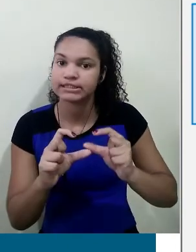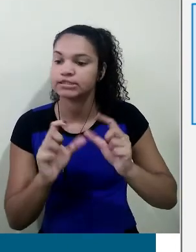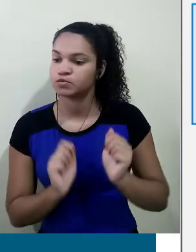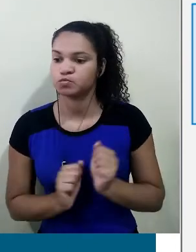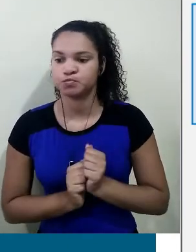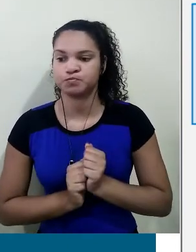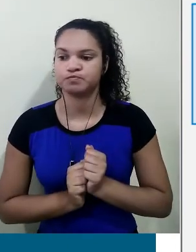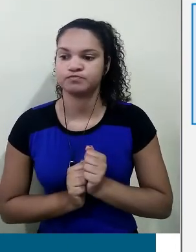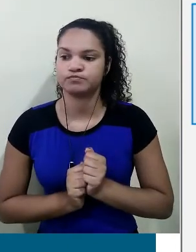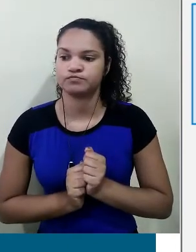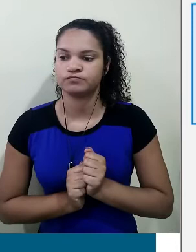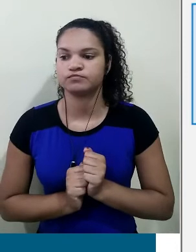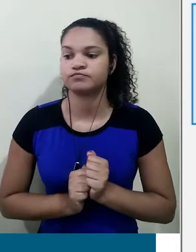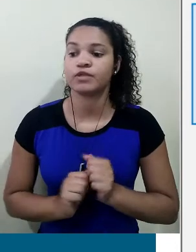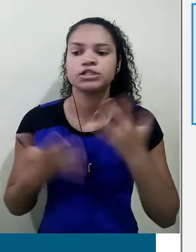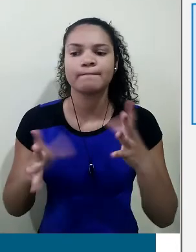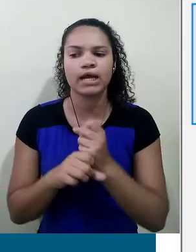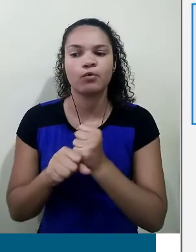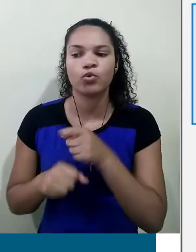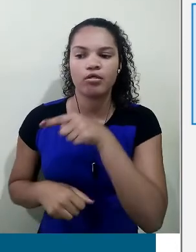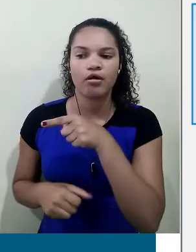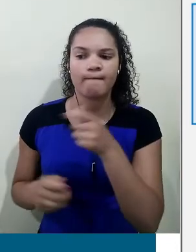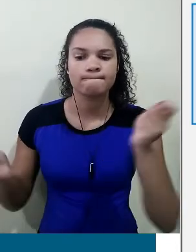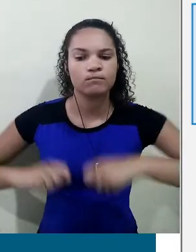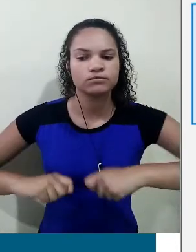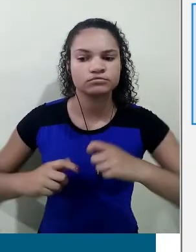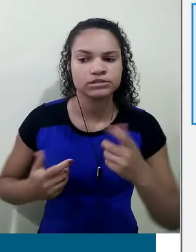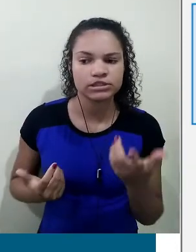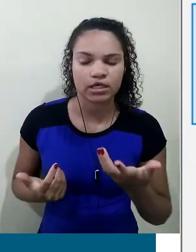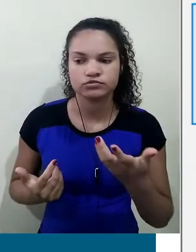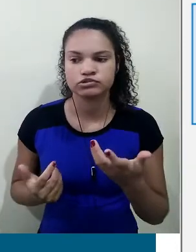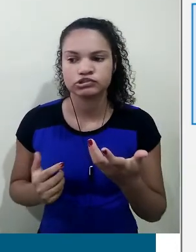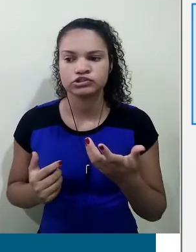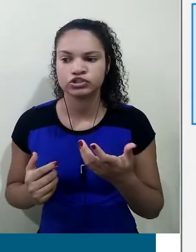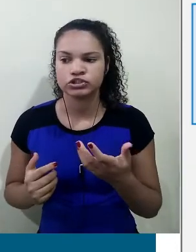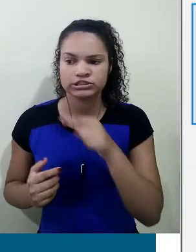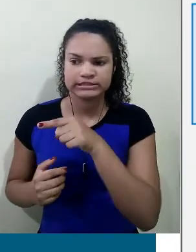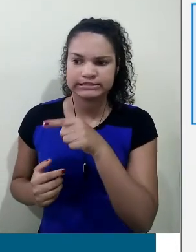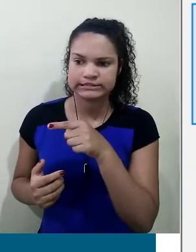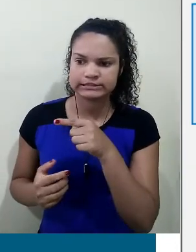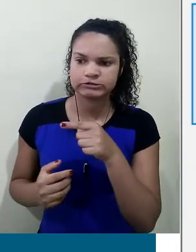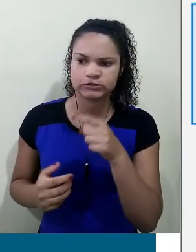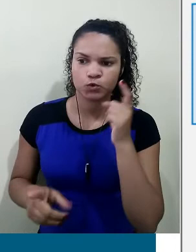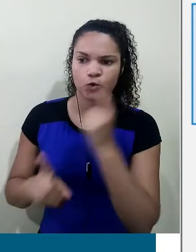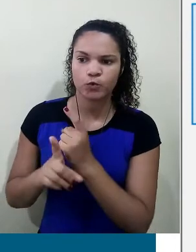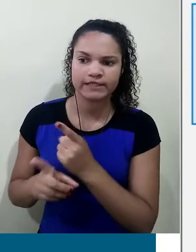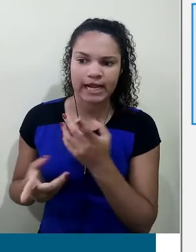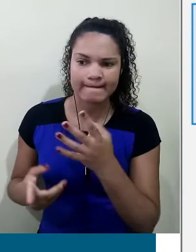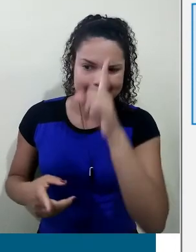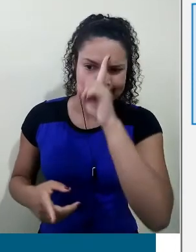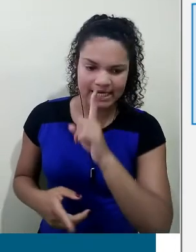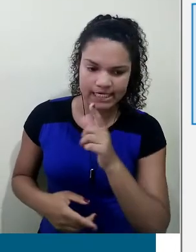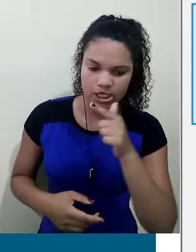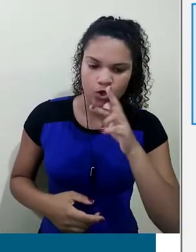formando o homozigoto recessivo. Então, para calcularmos a probabilidade de desse cruzamento nascerem